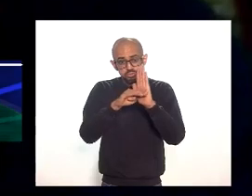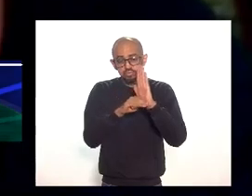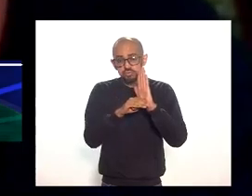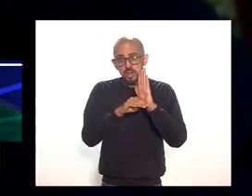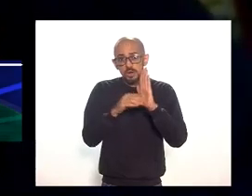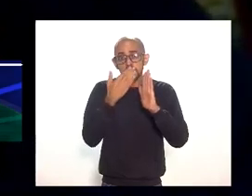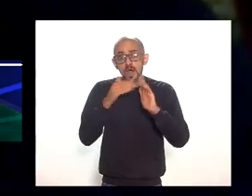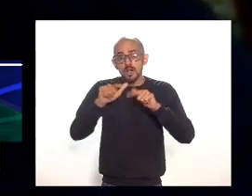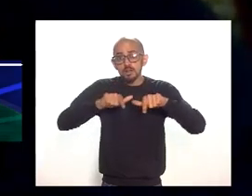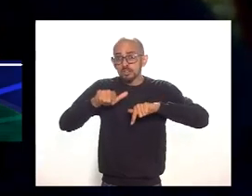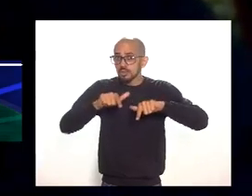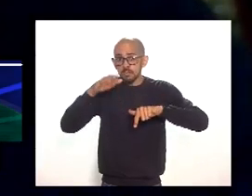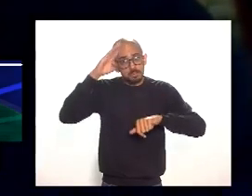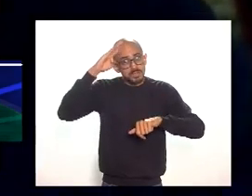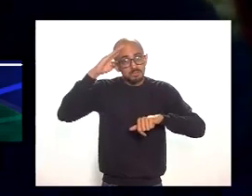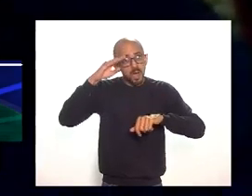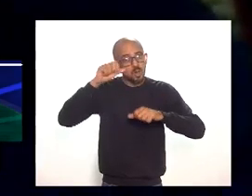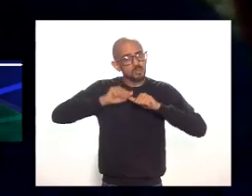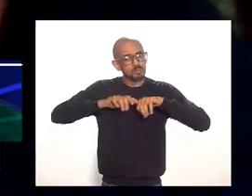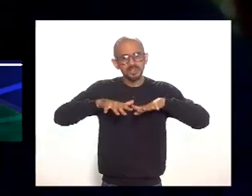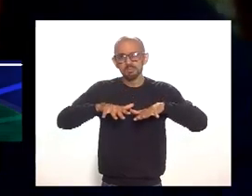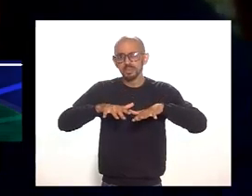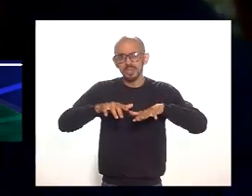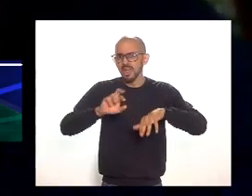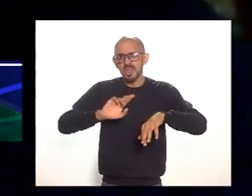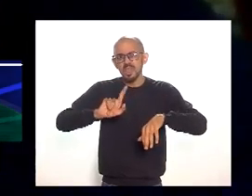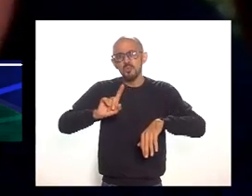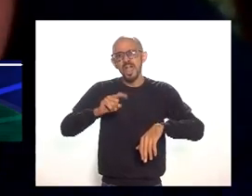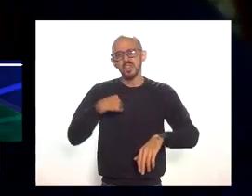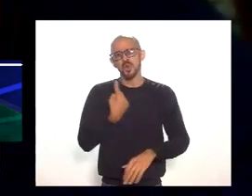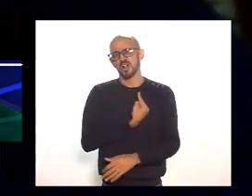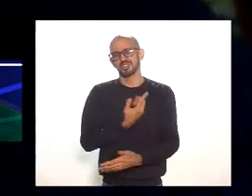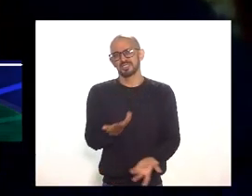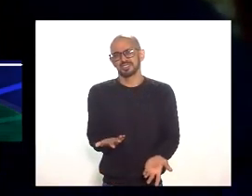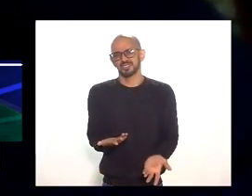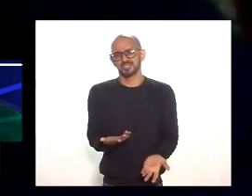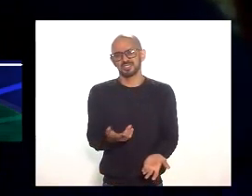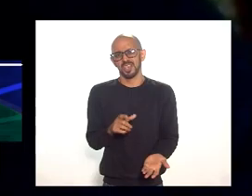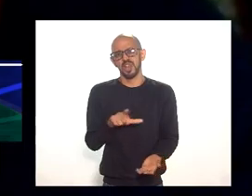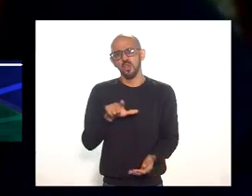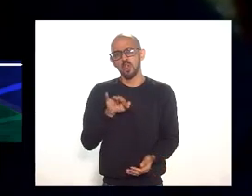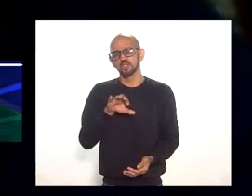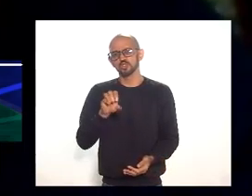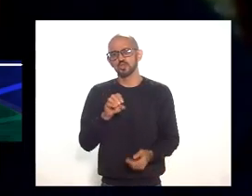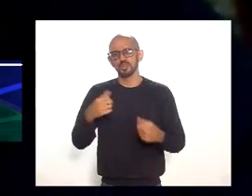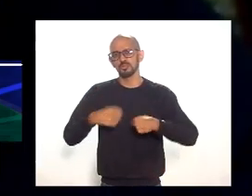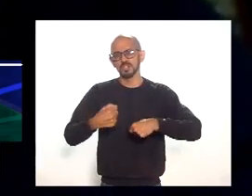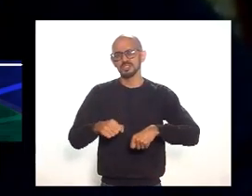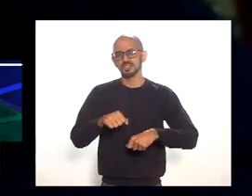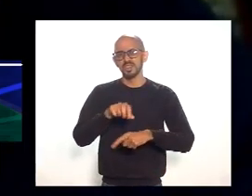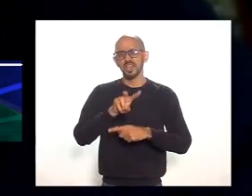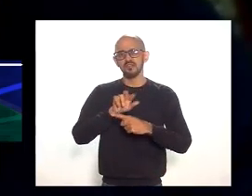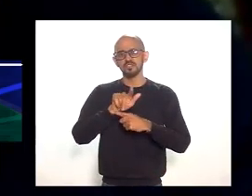de uma pandemia, gente, é claro que não somos nós, claro que tem que ser, né, a Vigilância Sanitária, a Secretaria de Estado